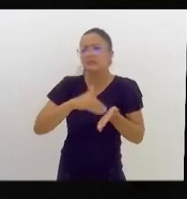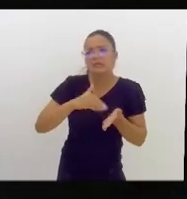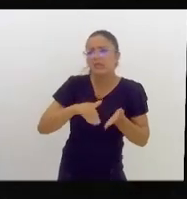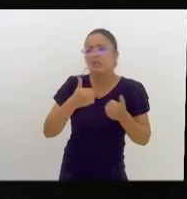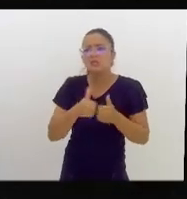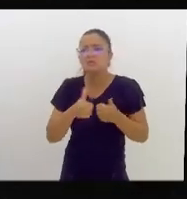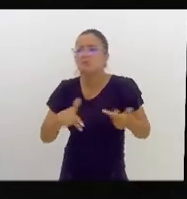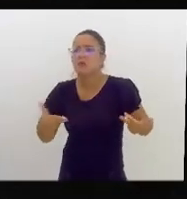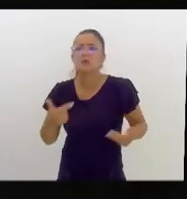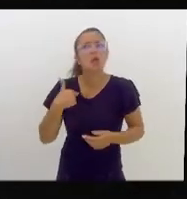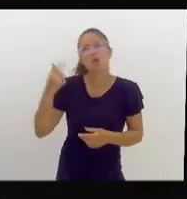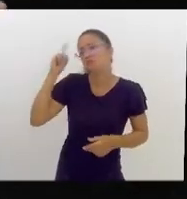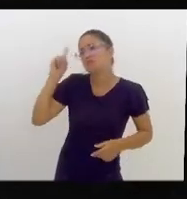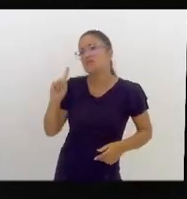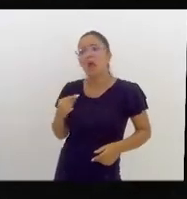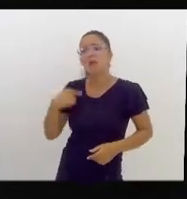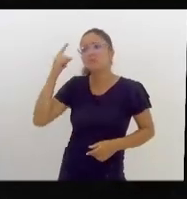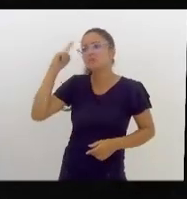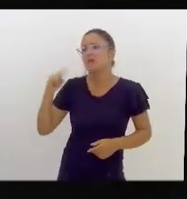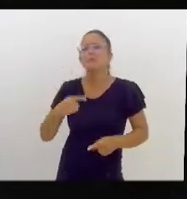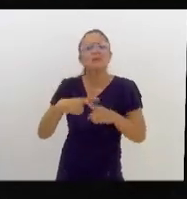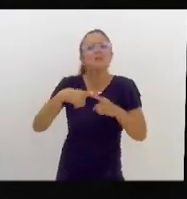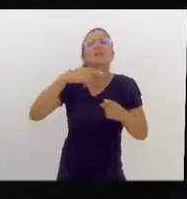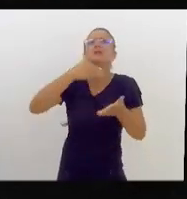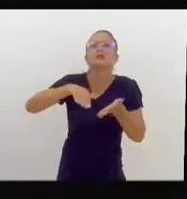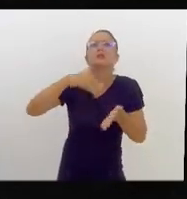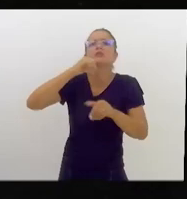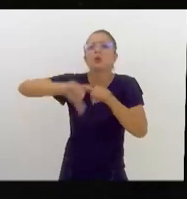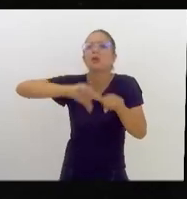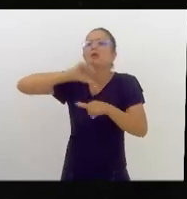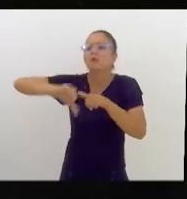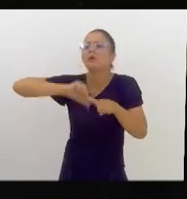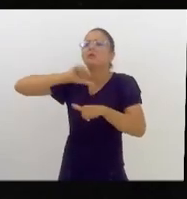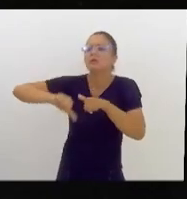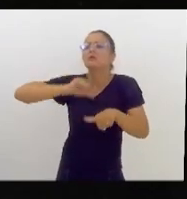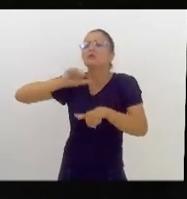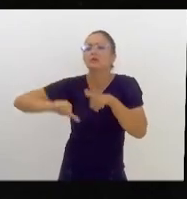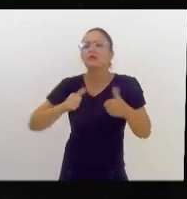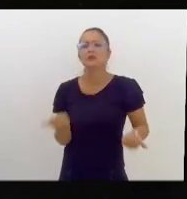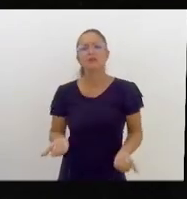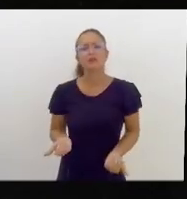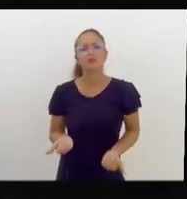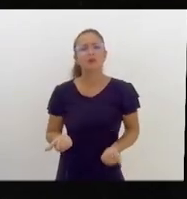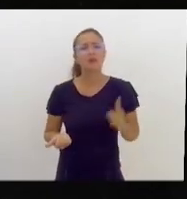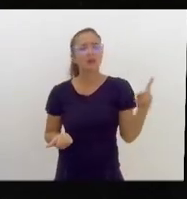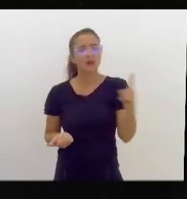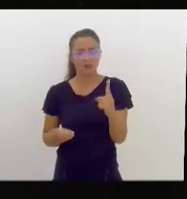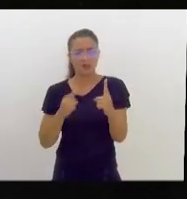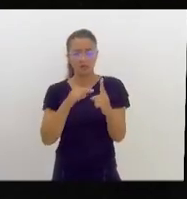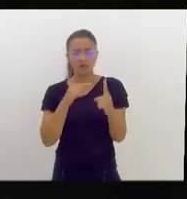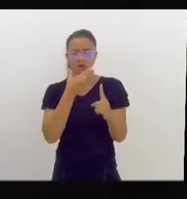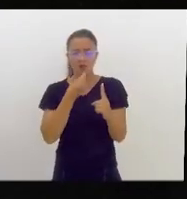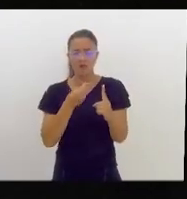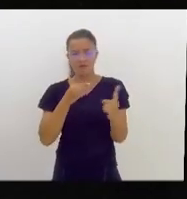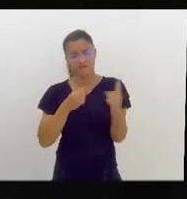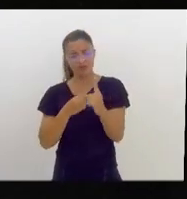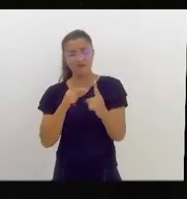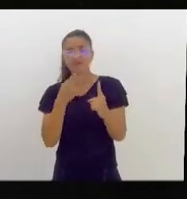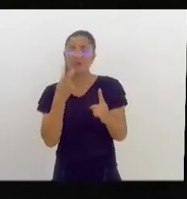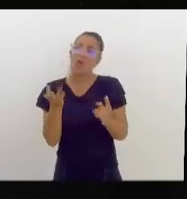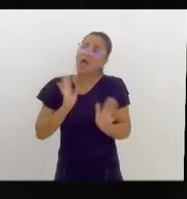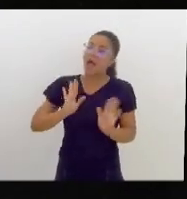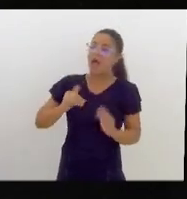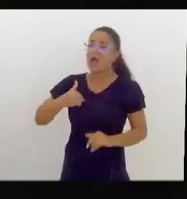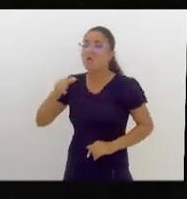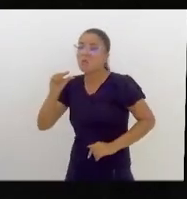de tanta troca de secretário de transporte. O último que veio disse que não tinha competência para responder às perguntas da CPI. Constatamos